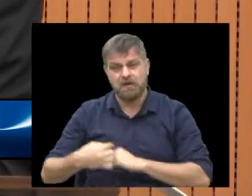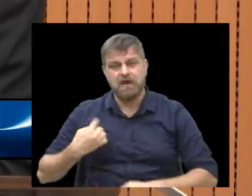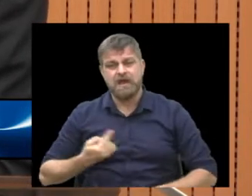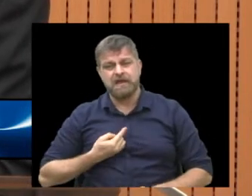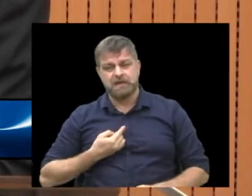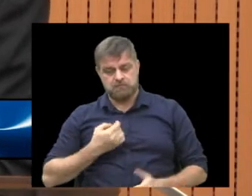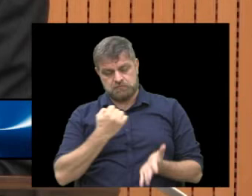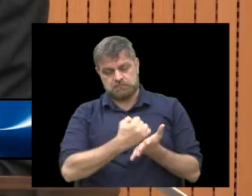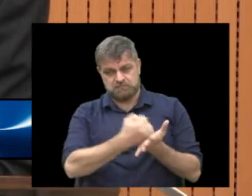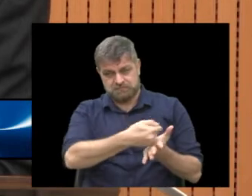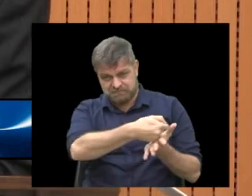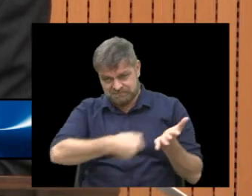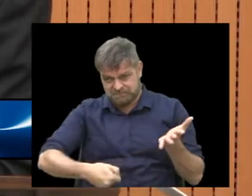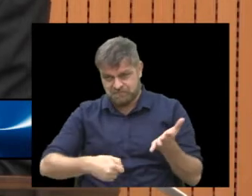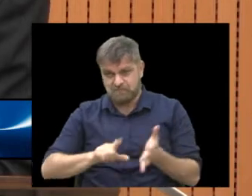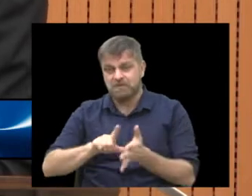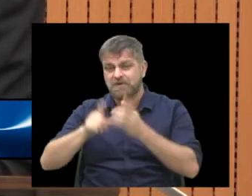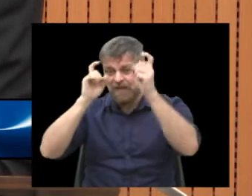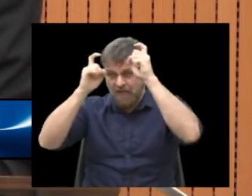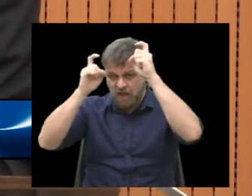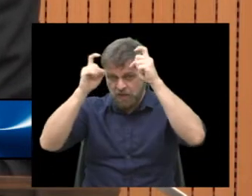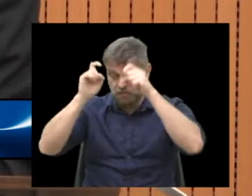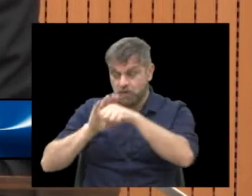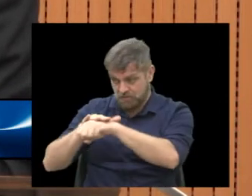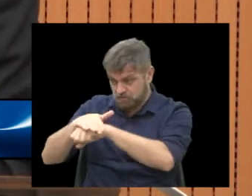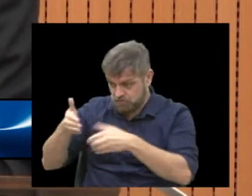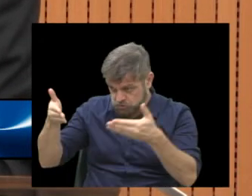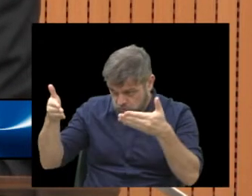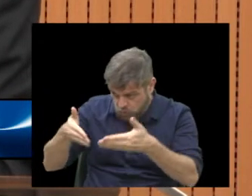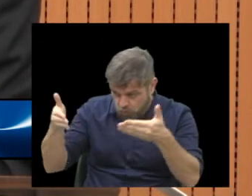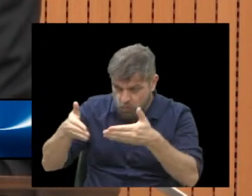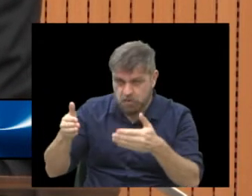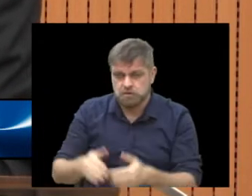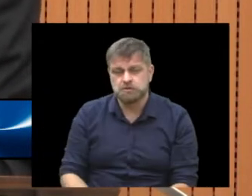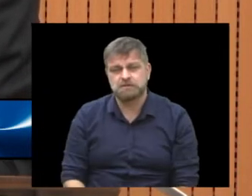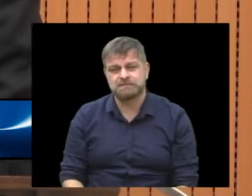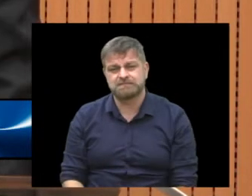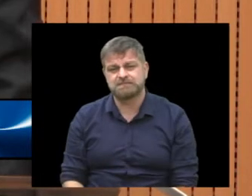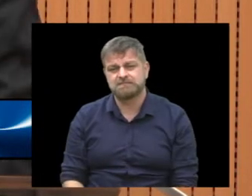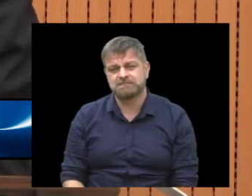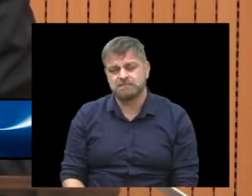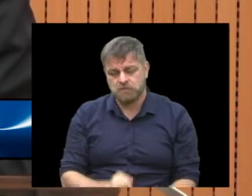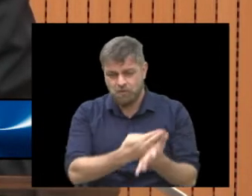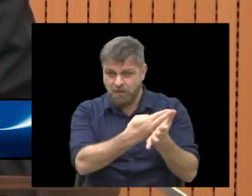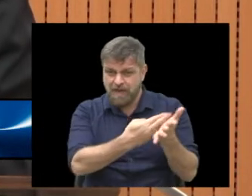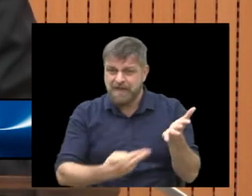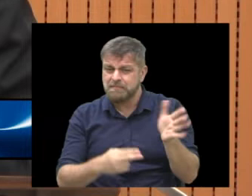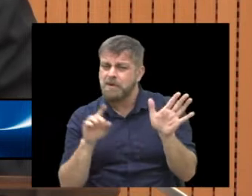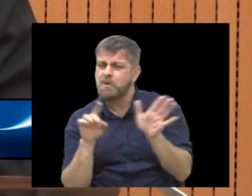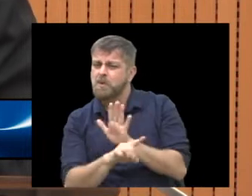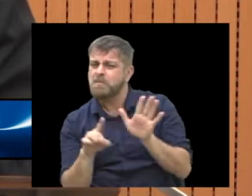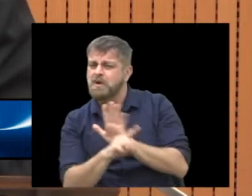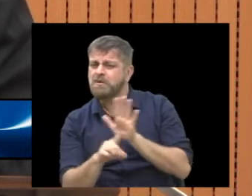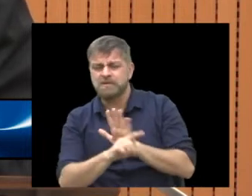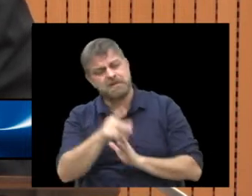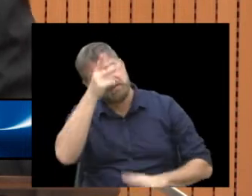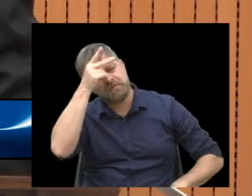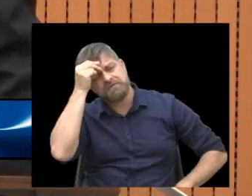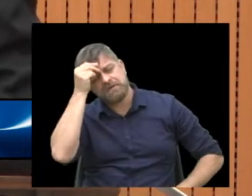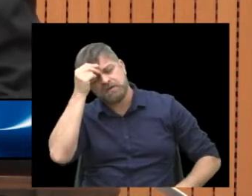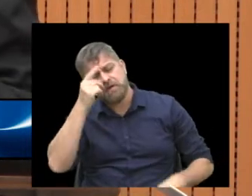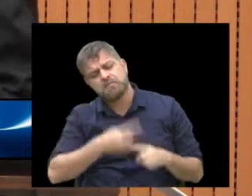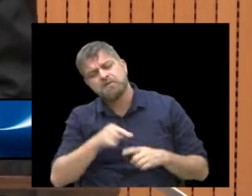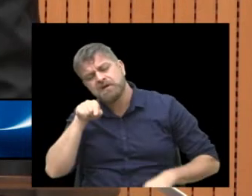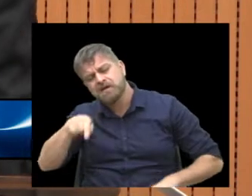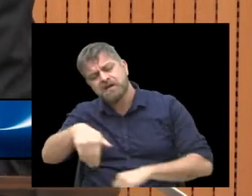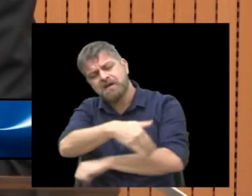na nona sessão aqui, a próxima sessão ordinária, um requerimento de informações ao senhor prefeito para saber